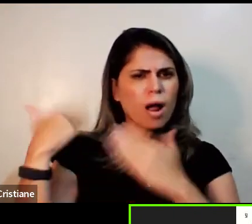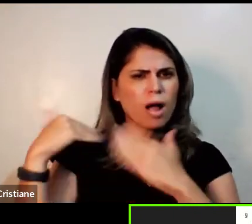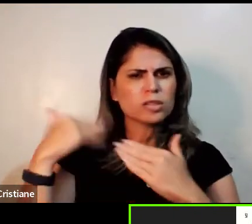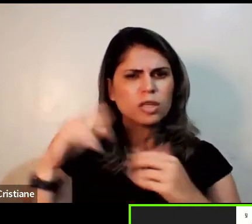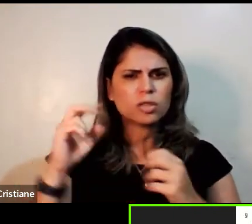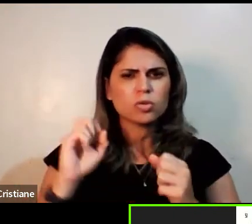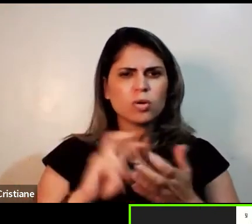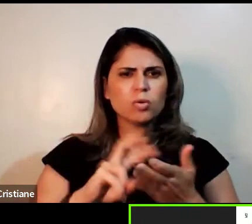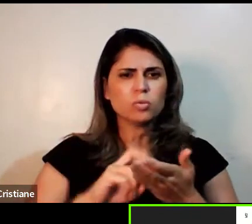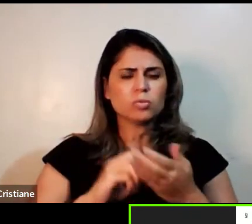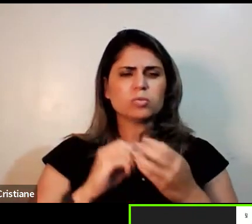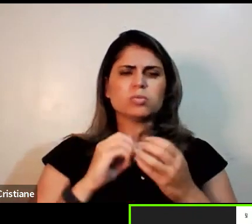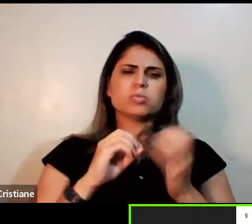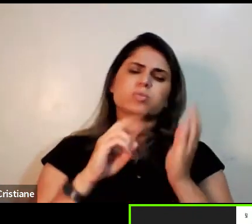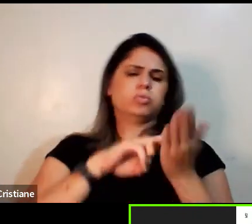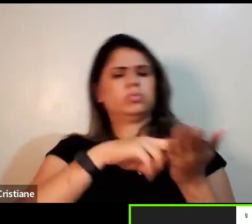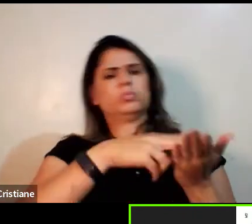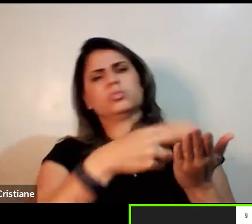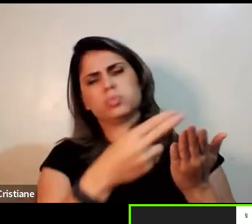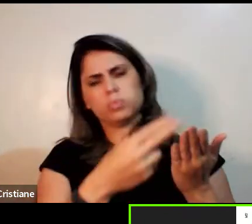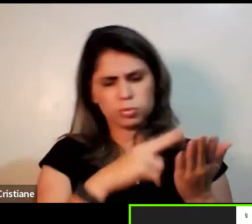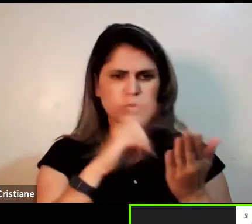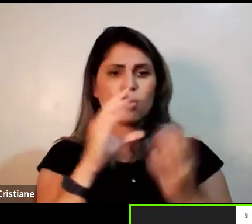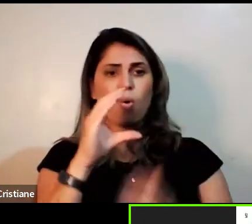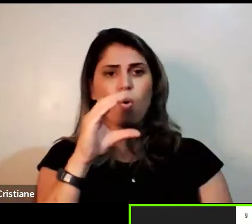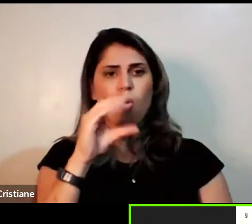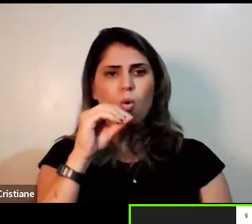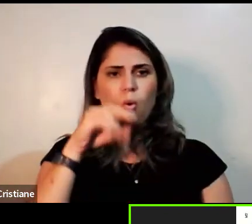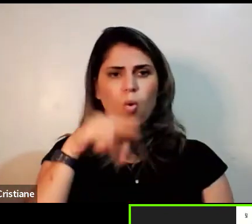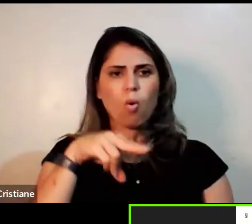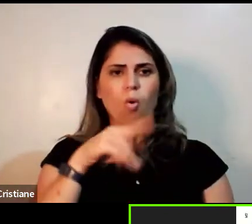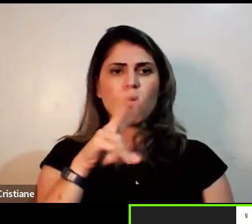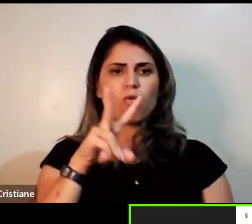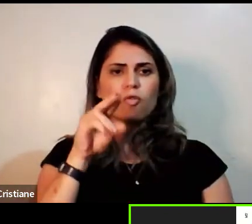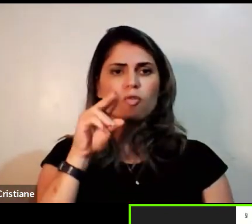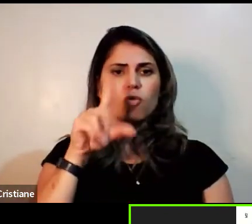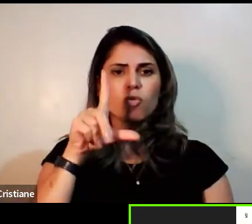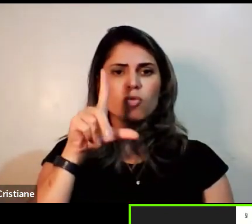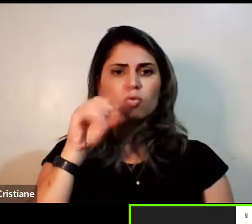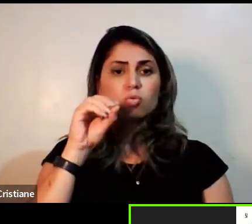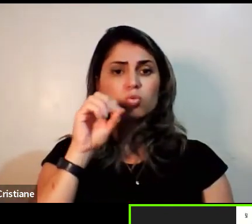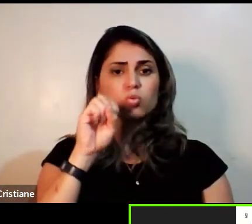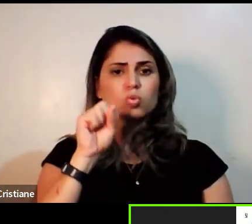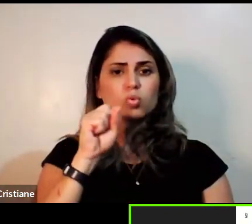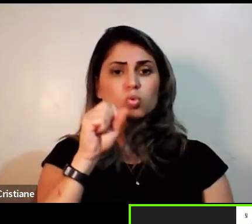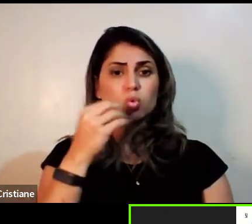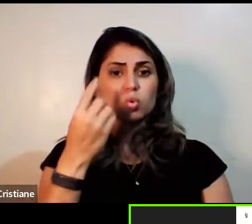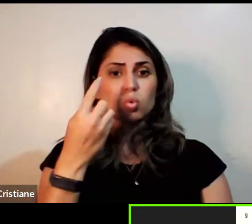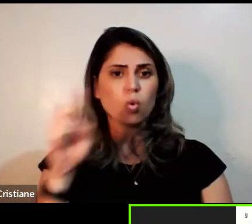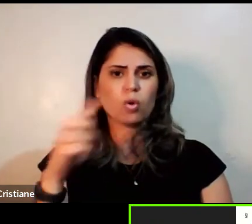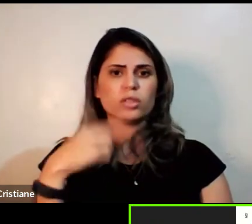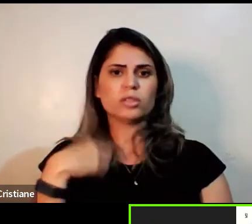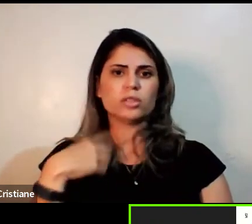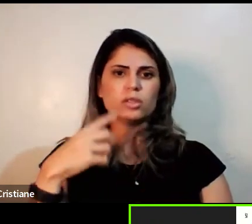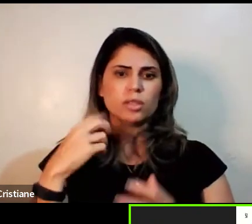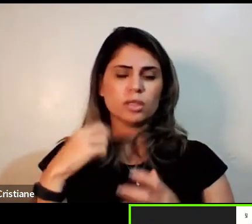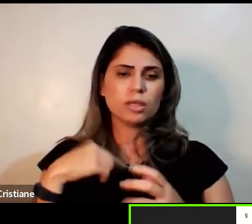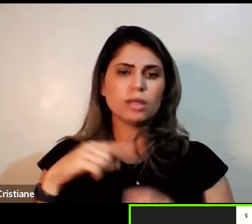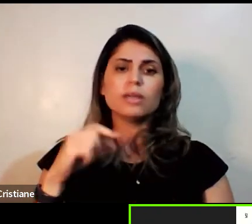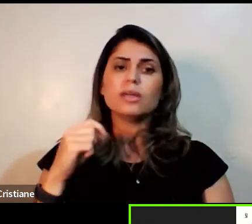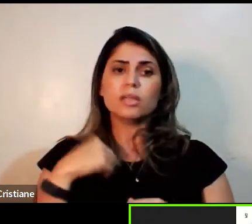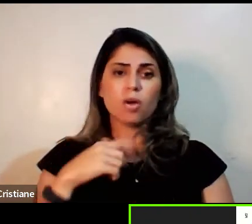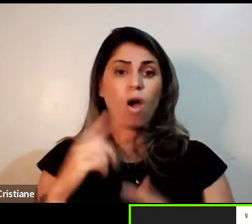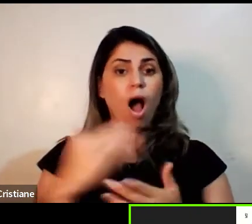vezes de ambulância para o hospital com as unhas roxas sem conseguir respirar, porque quando dava as convulsões é uma descarga elétrica,